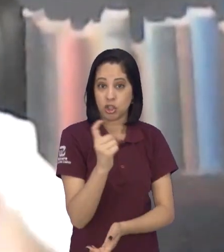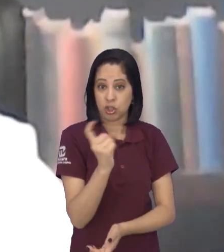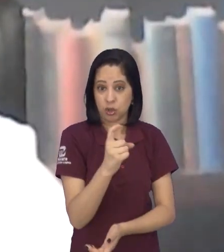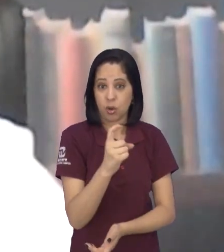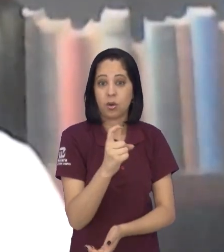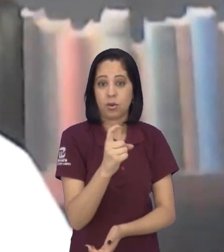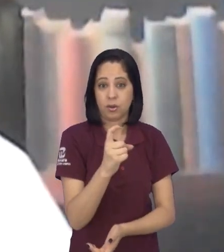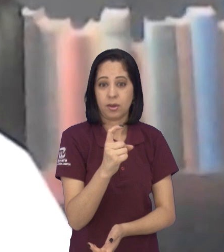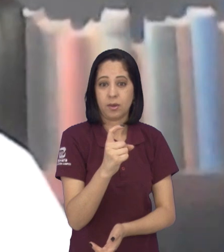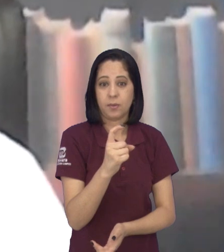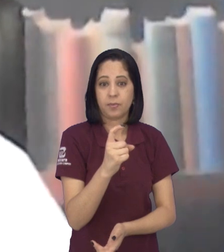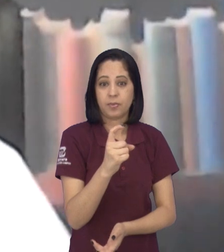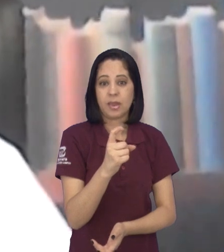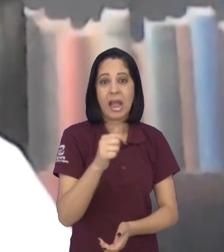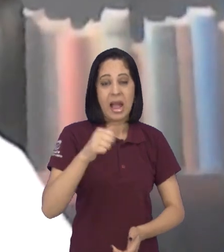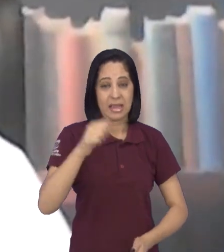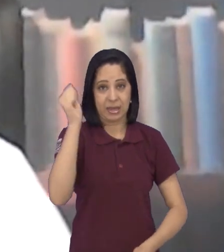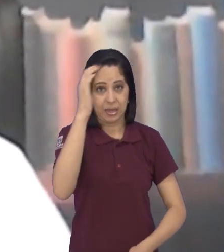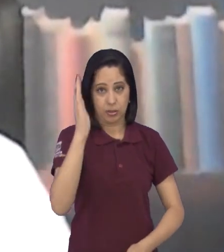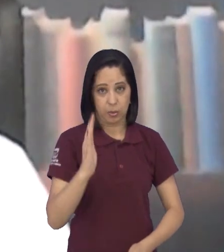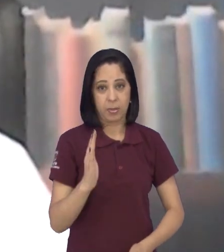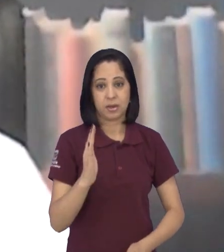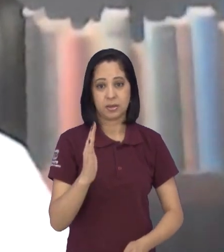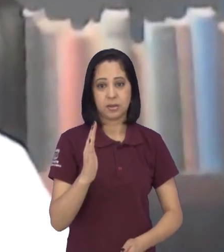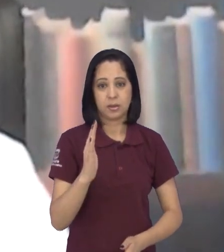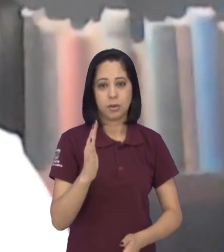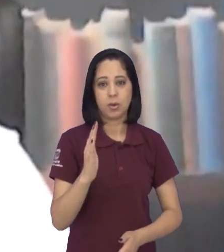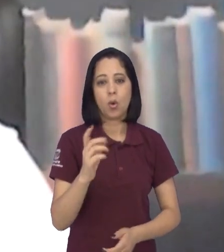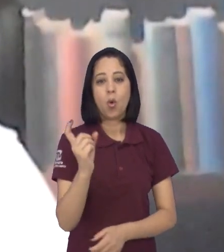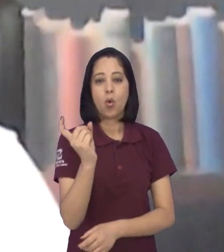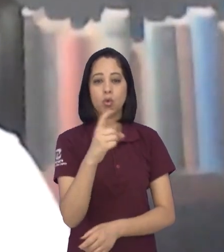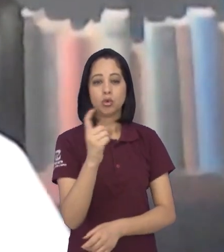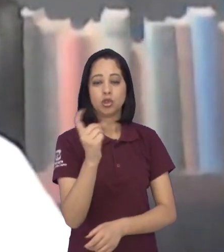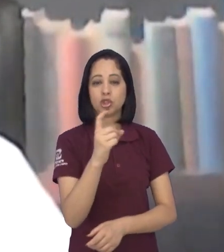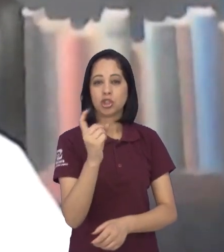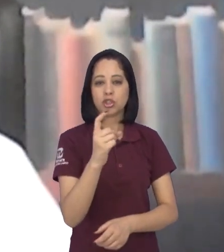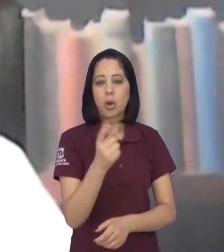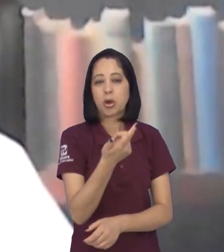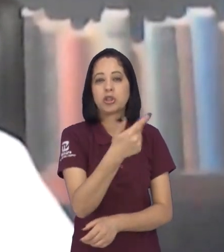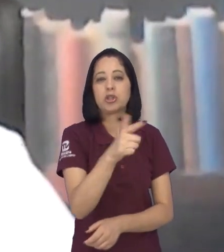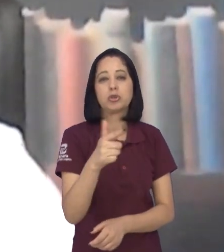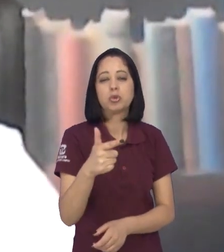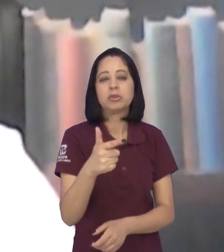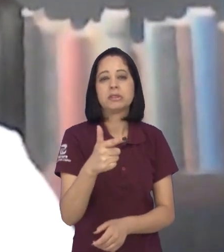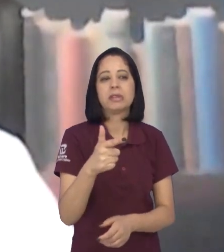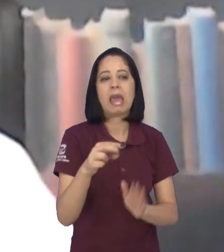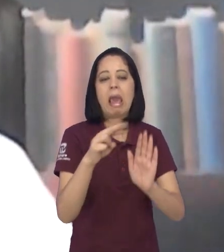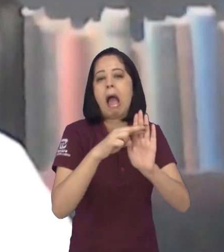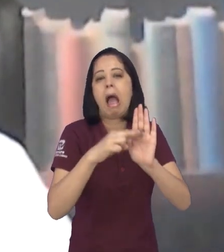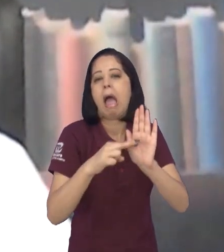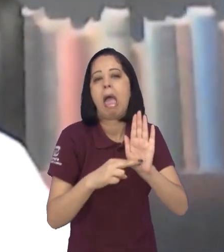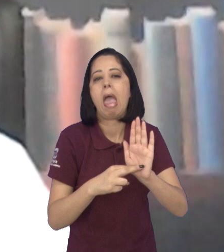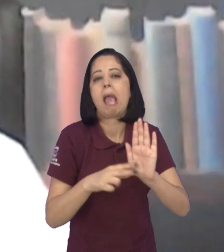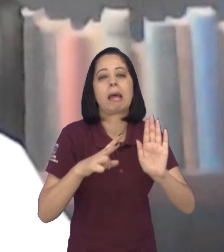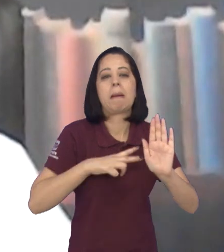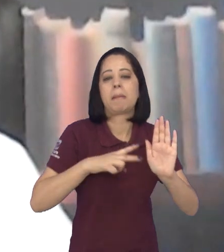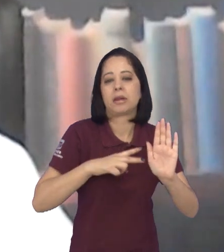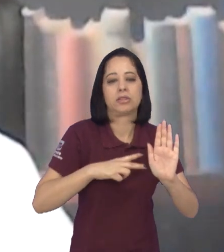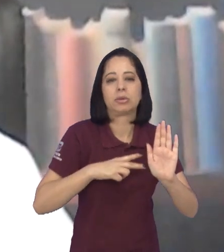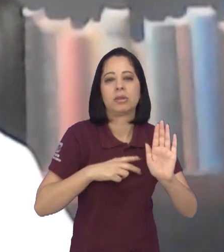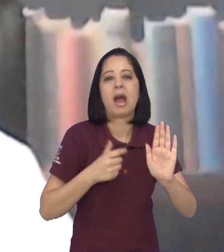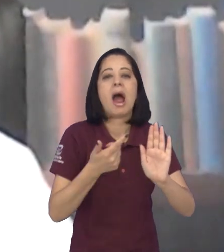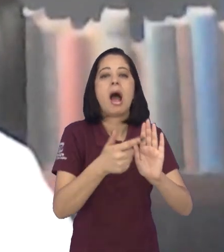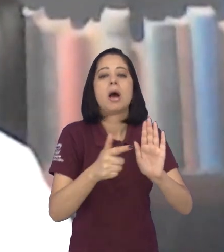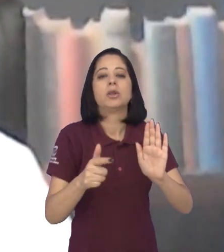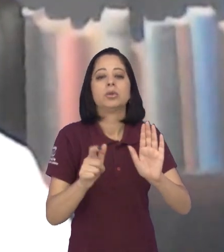que opera aqui no Brasil, local da coleta de dados, ela não possuía uma política de privacidade, ela não possuía termos